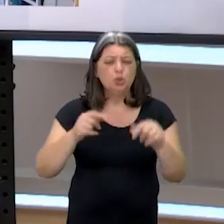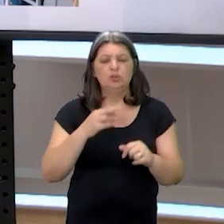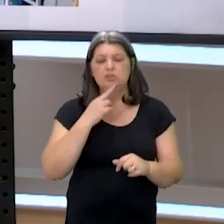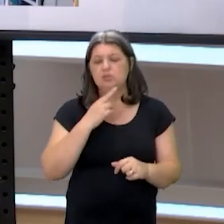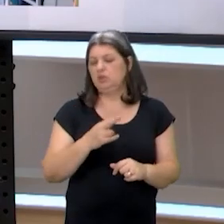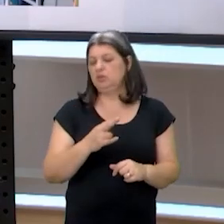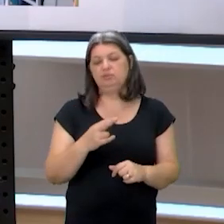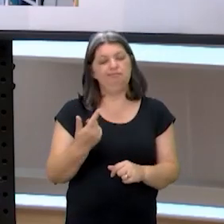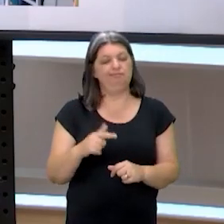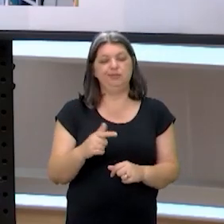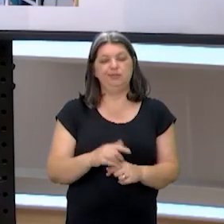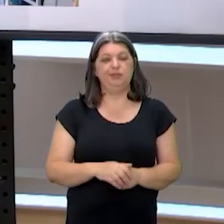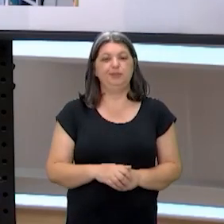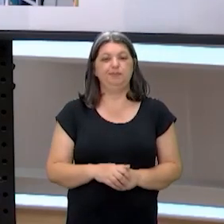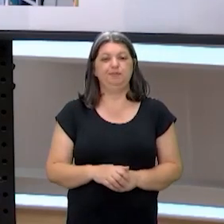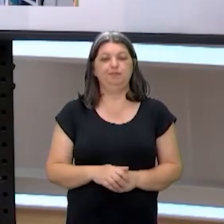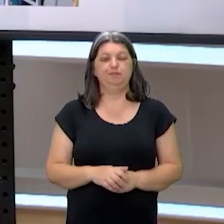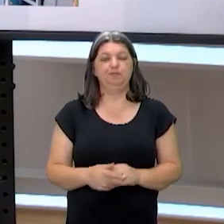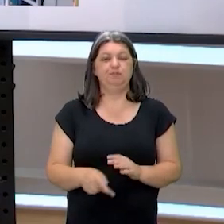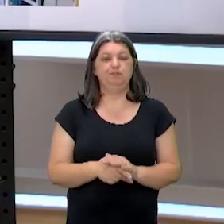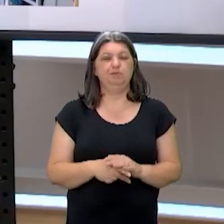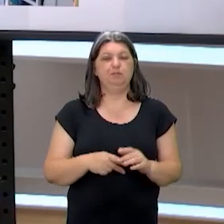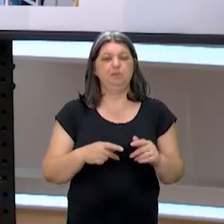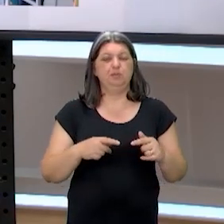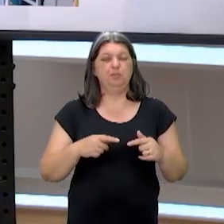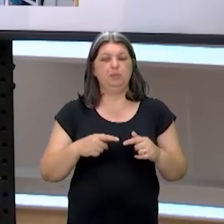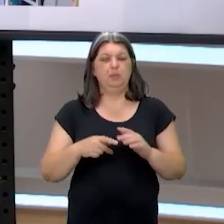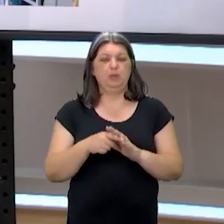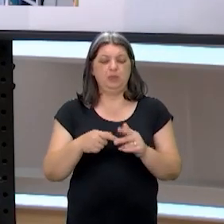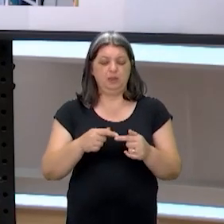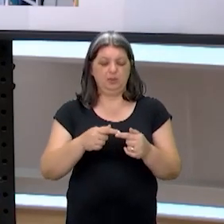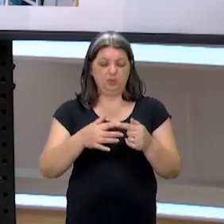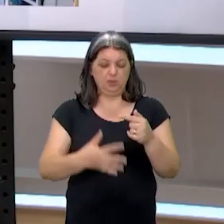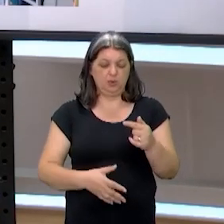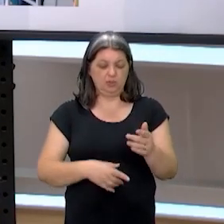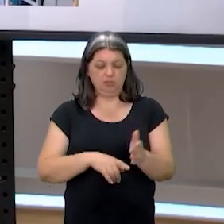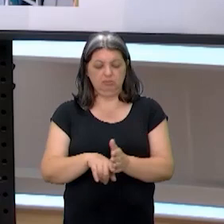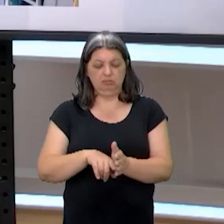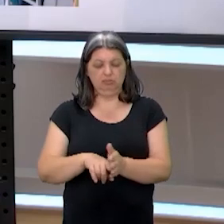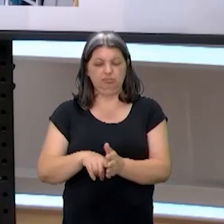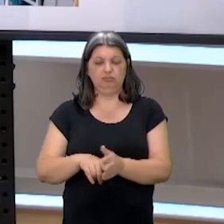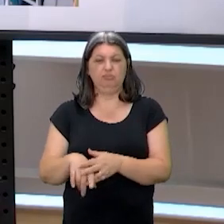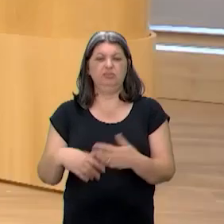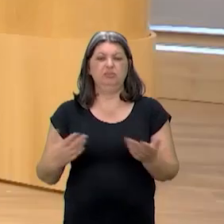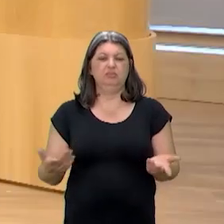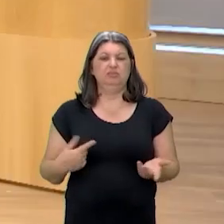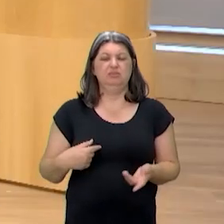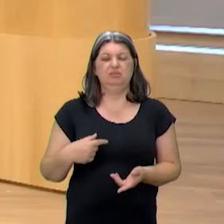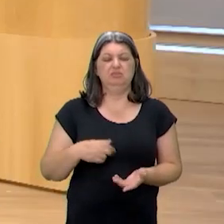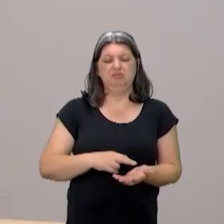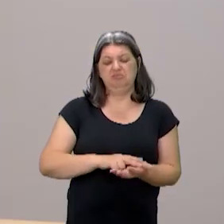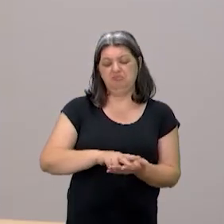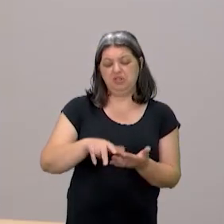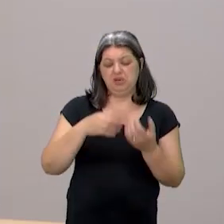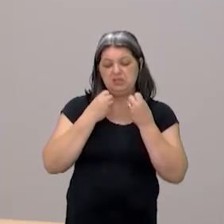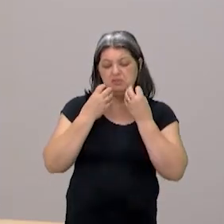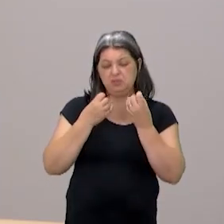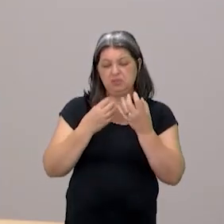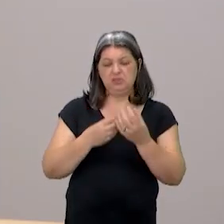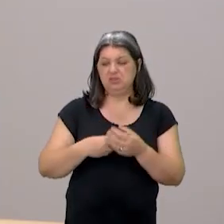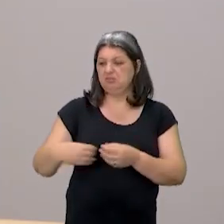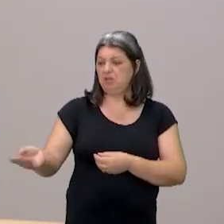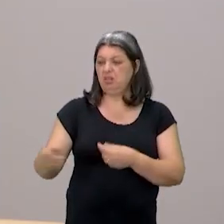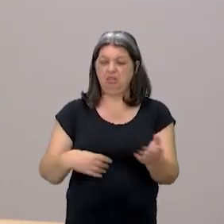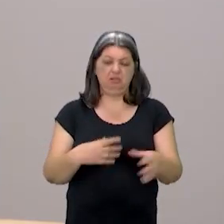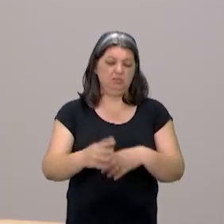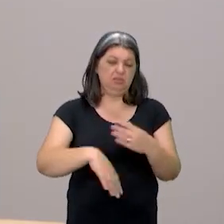construção do conhecimento, e aí o dado ele fica meio perdido, fica meio alienante também, né, Mafê? Fica. Só um monte de informações jogadas assim